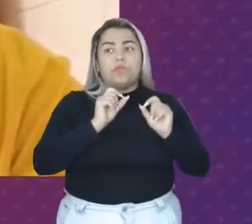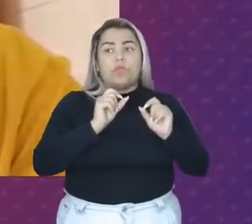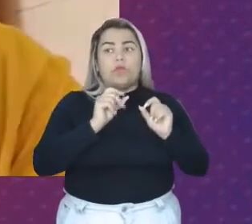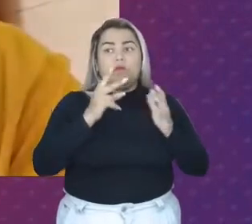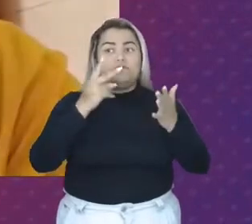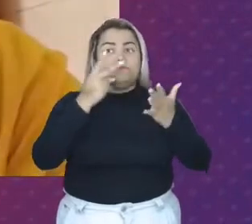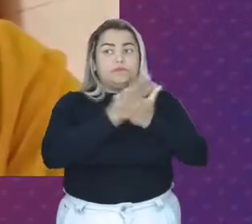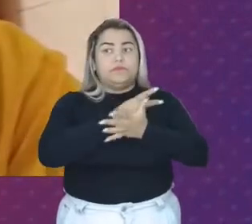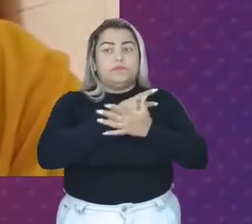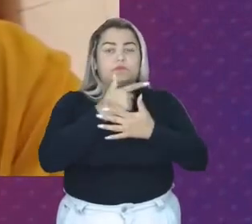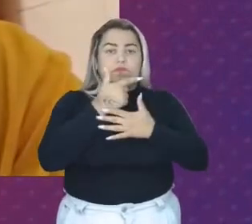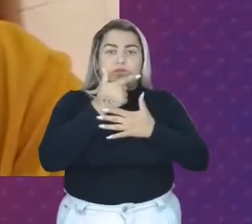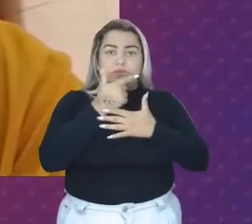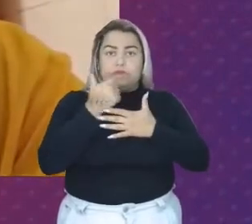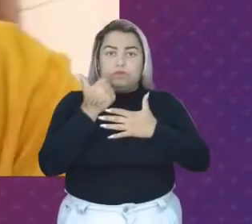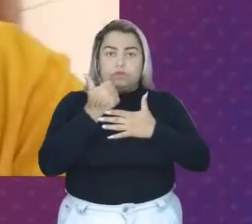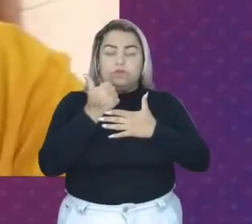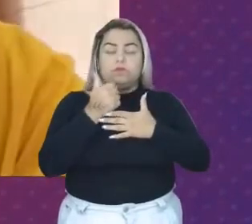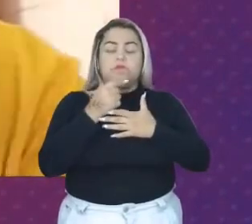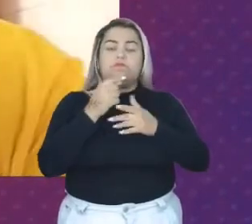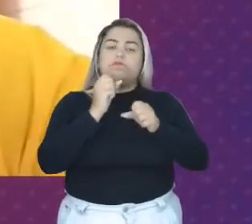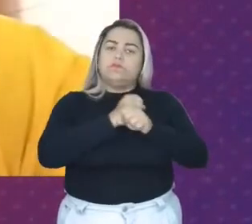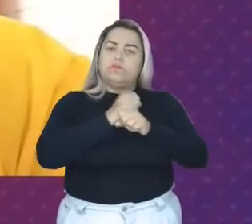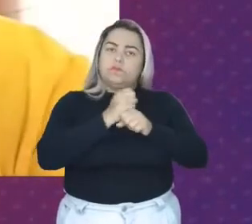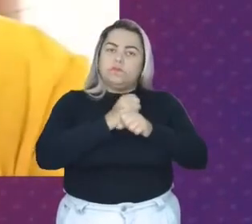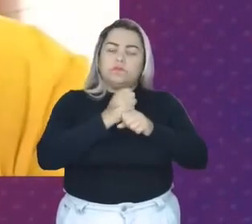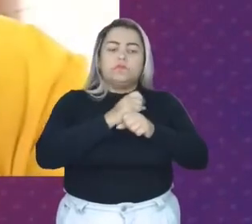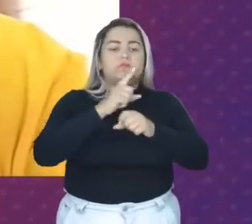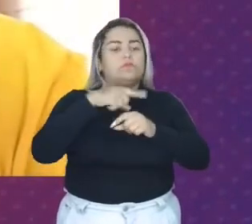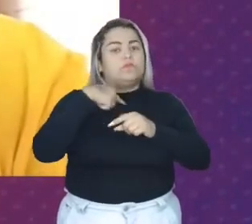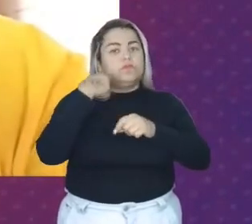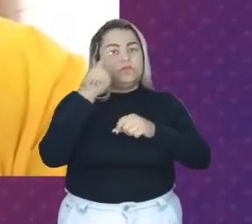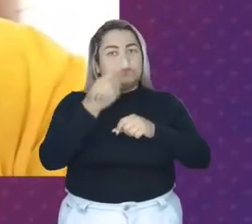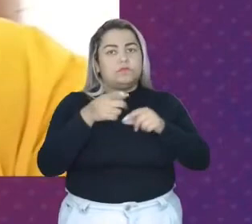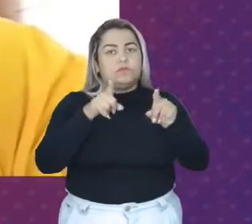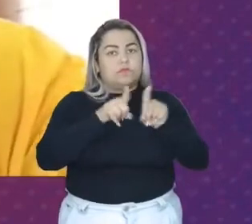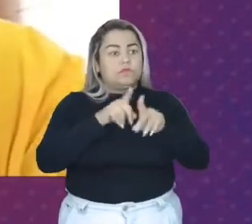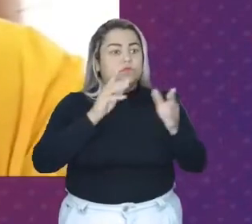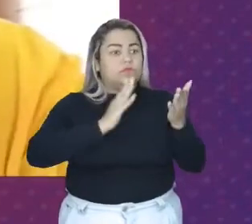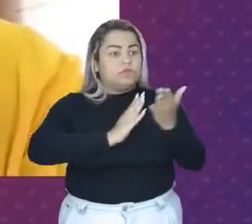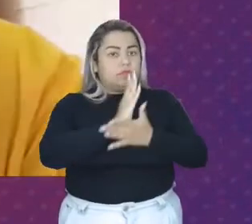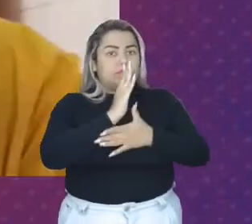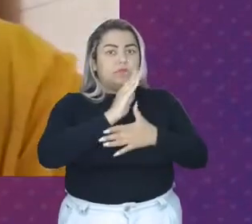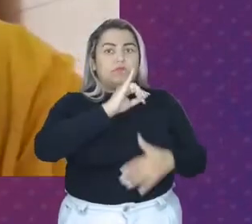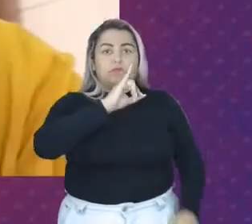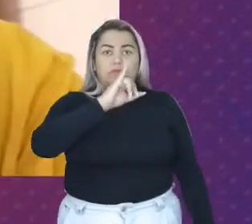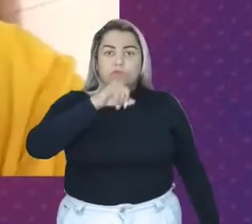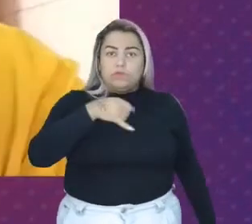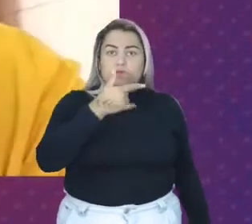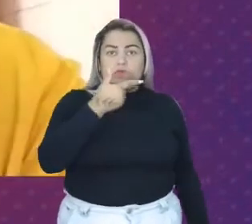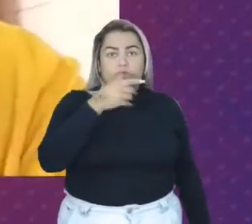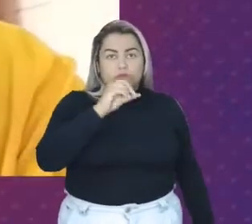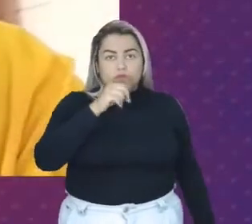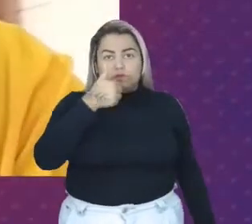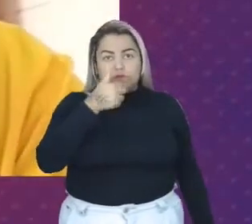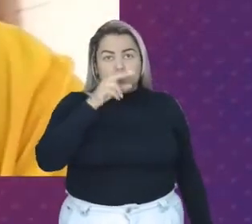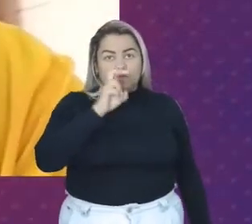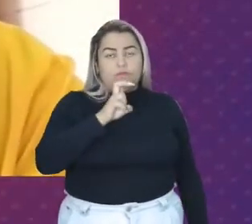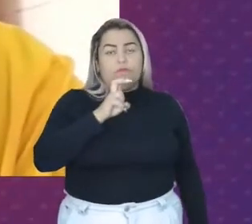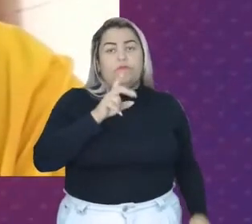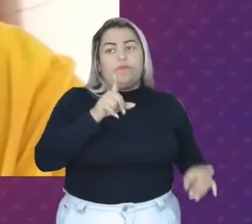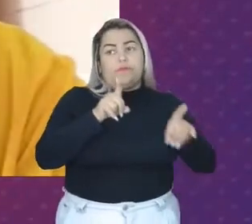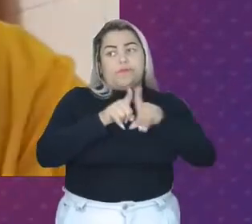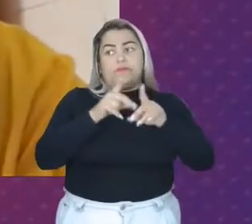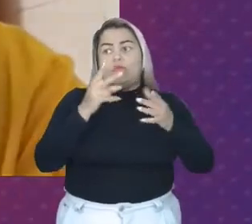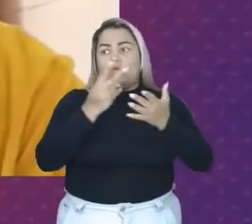vigor 2 anos e 3 meses depois, ou seja, foi aprovada em junho de 2015, entrou em